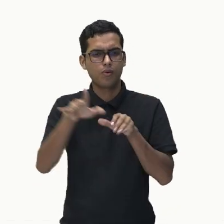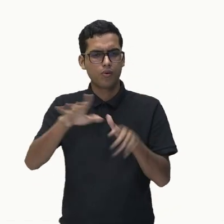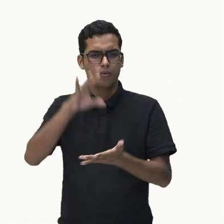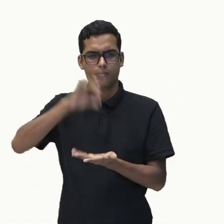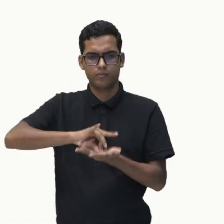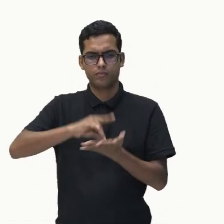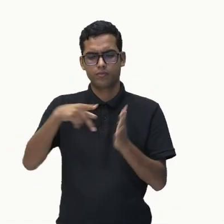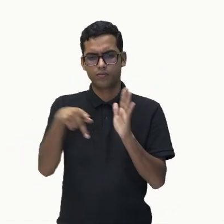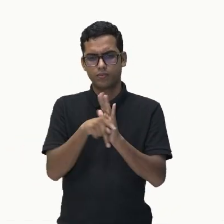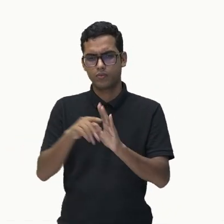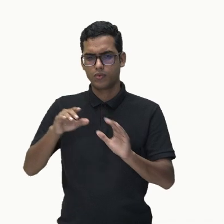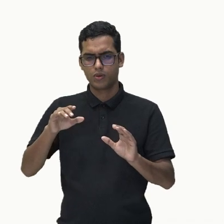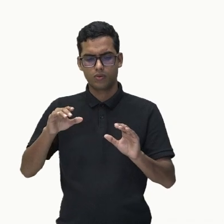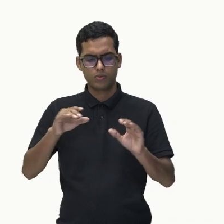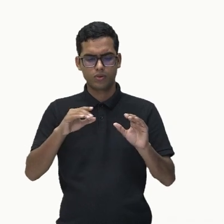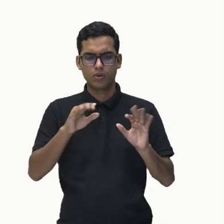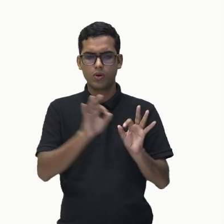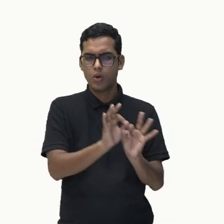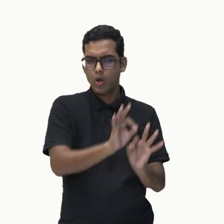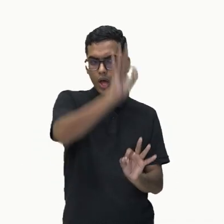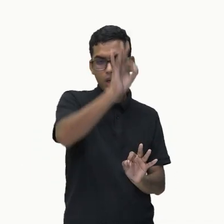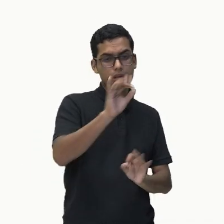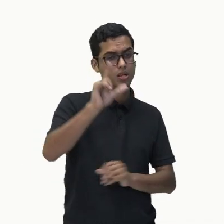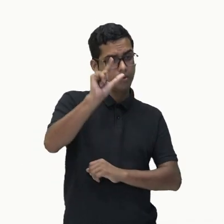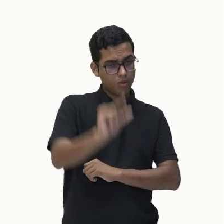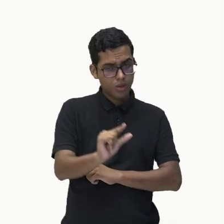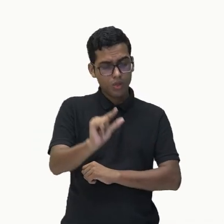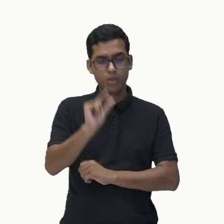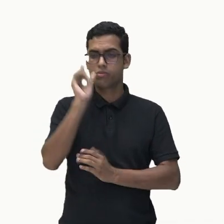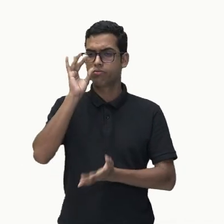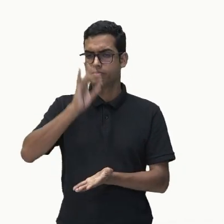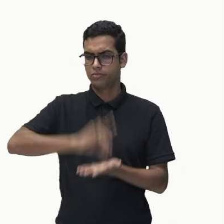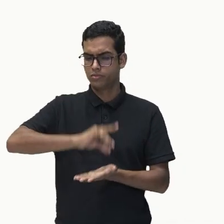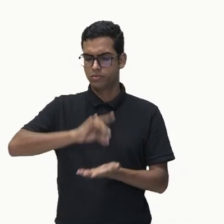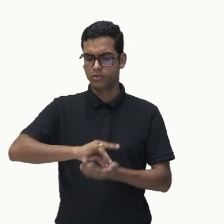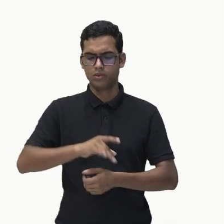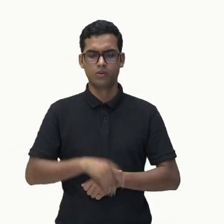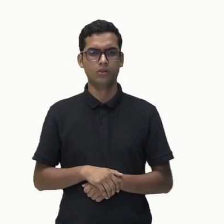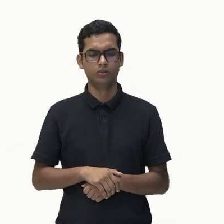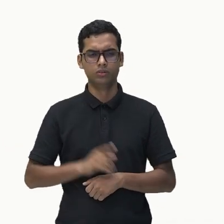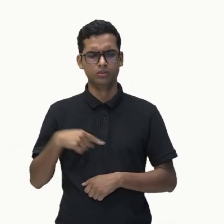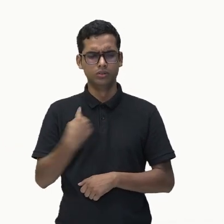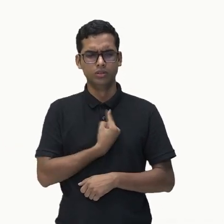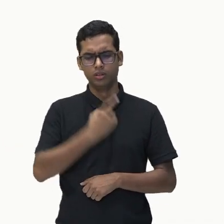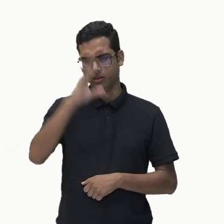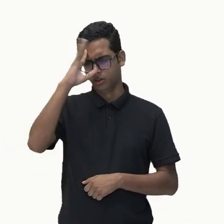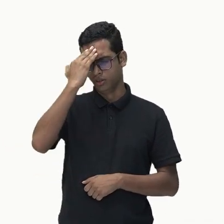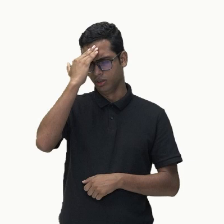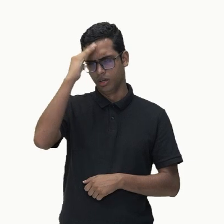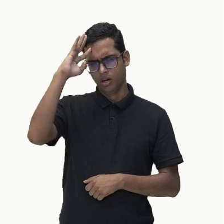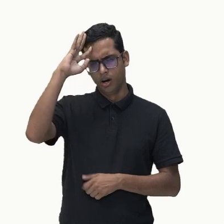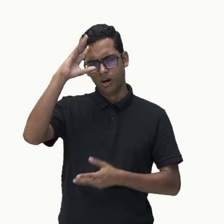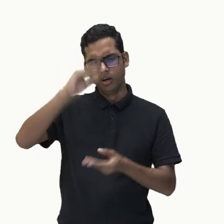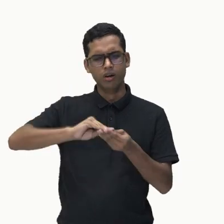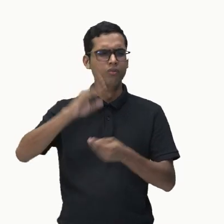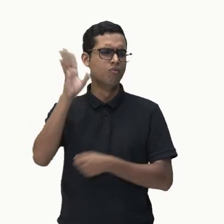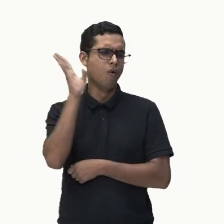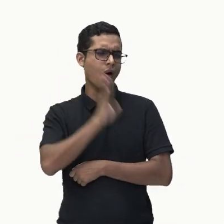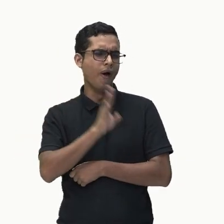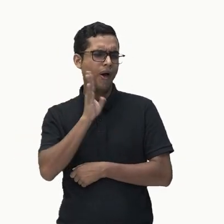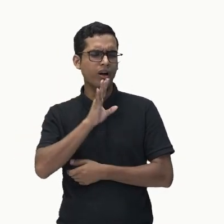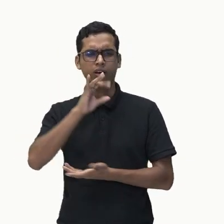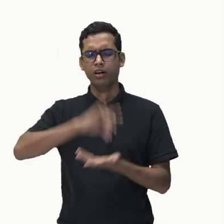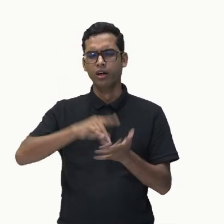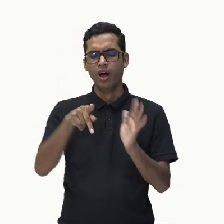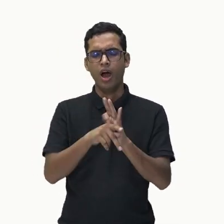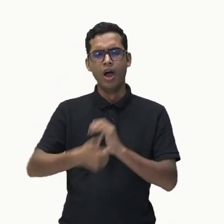um deslocamento menor do que eu tive. E aí, para a gente compreender legal essa situação, pessoal, a gente tem aqui o nosso